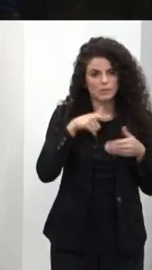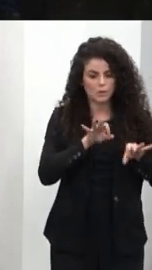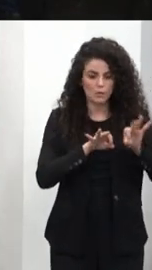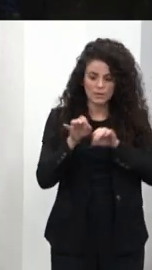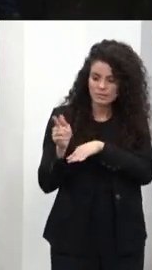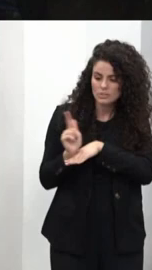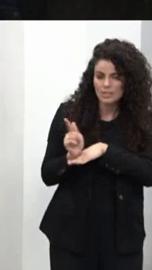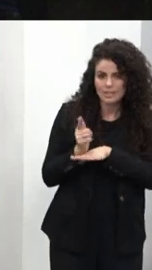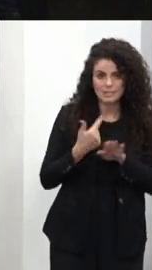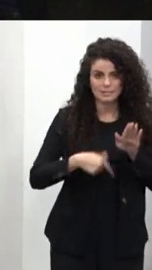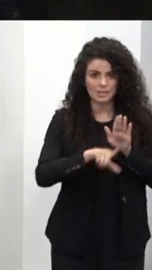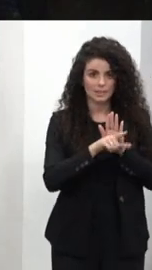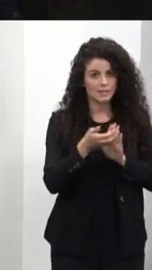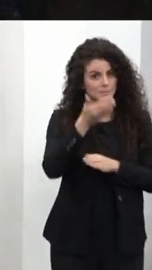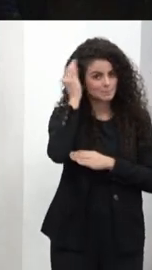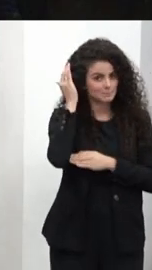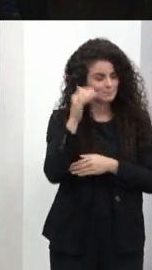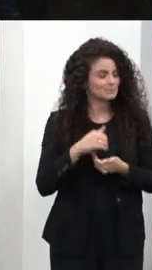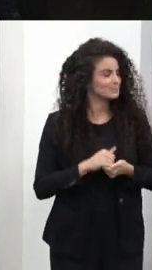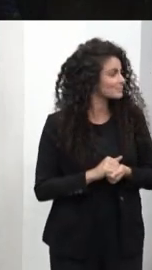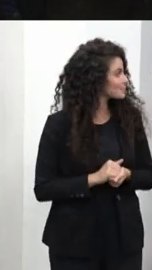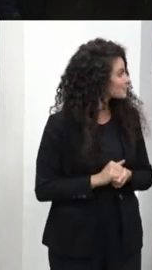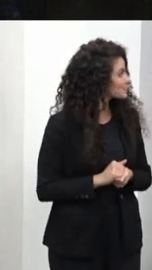Então vamos lá